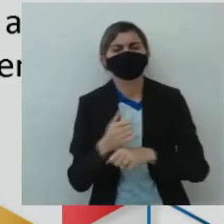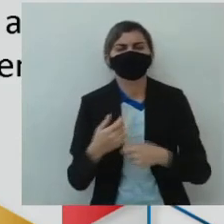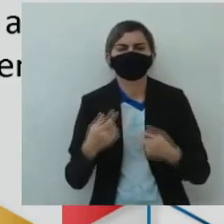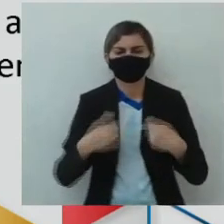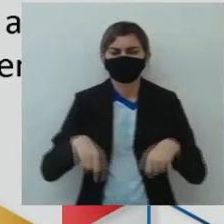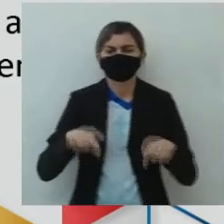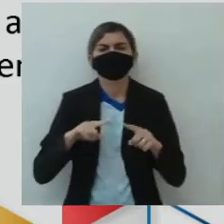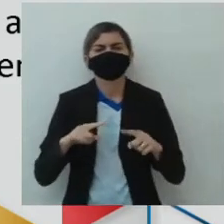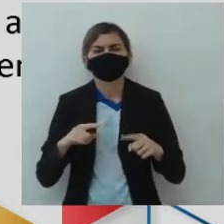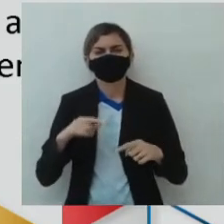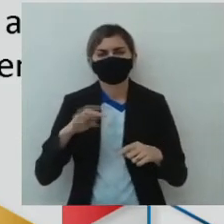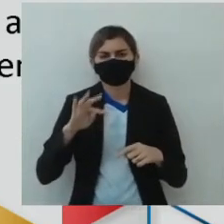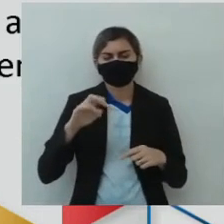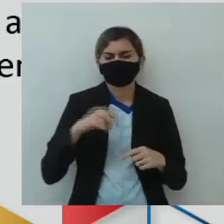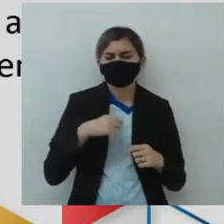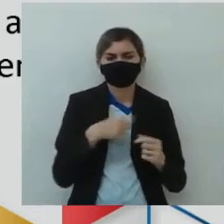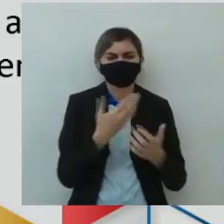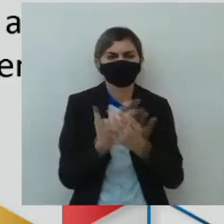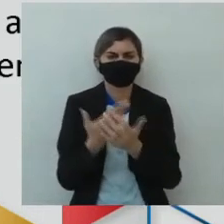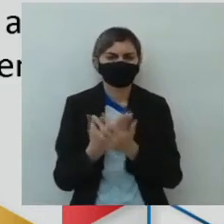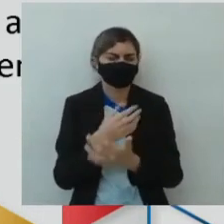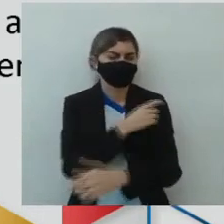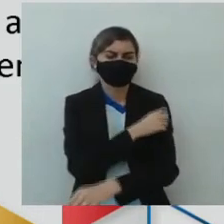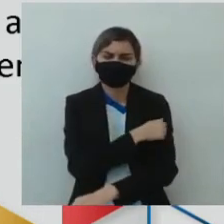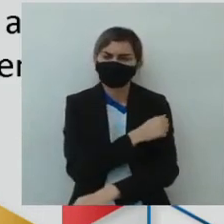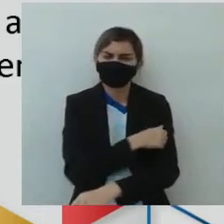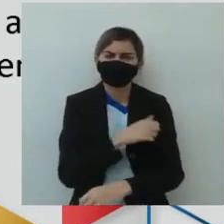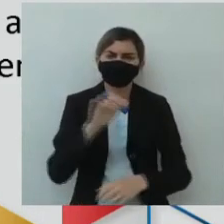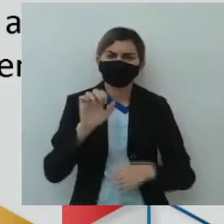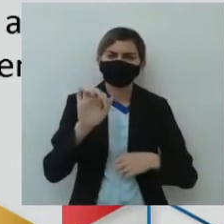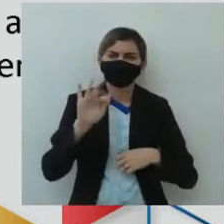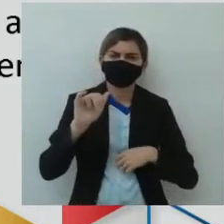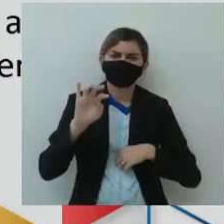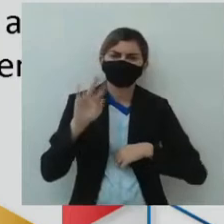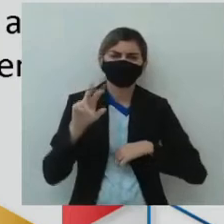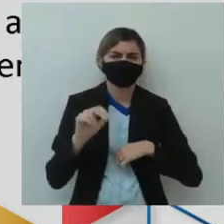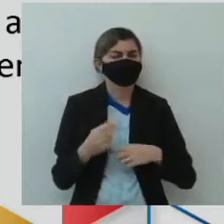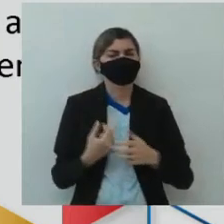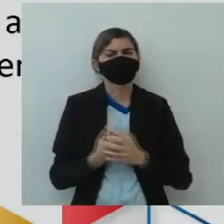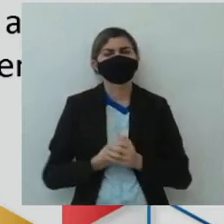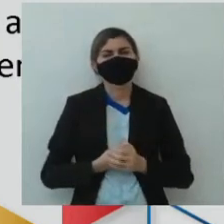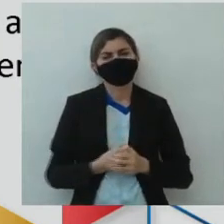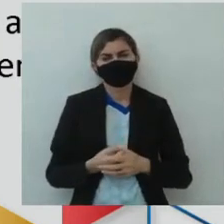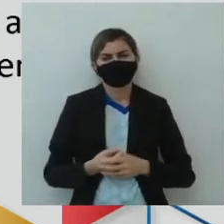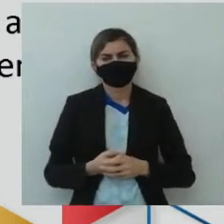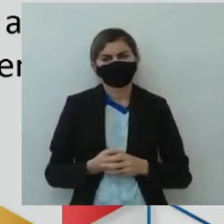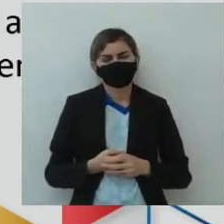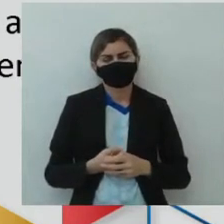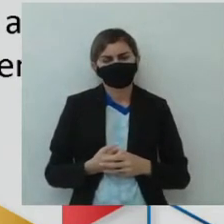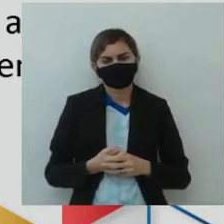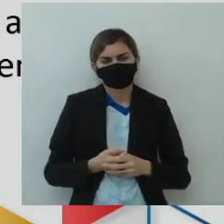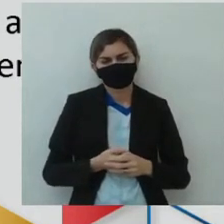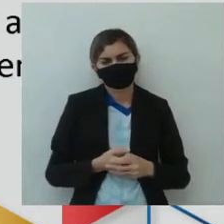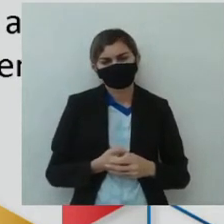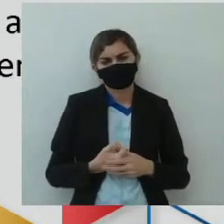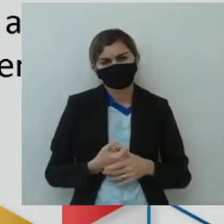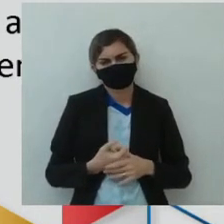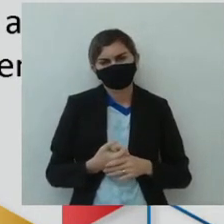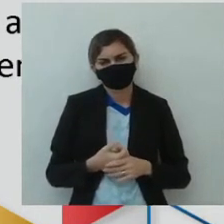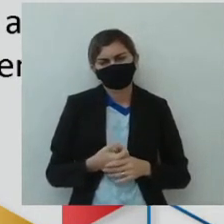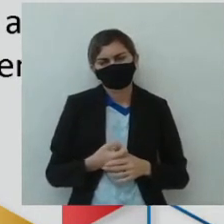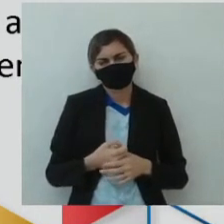para se tornar um estudante eficiente e efetivo de power ghouls era em